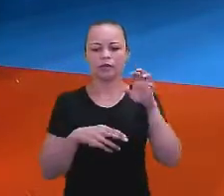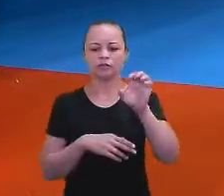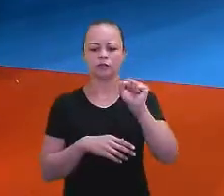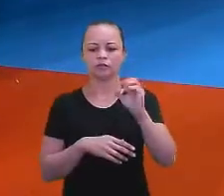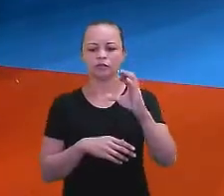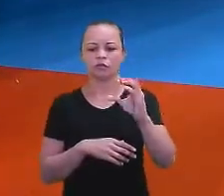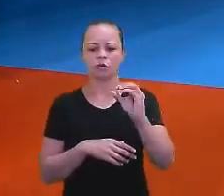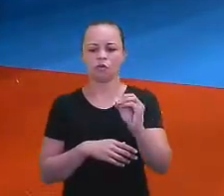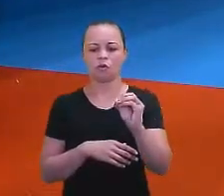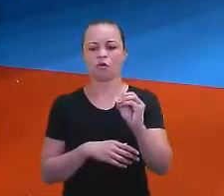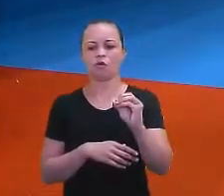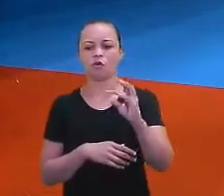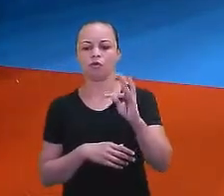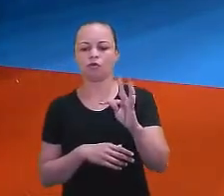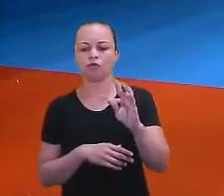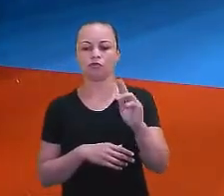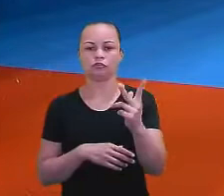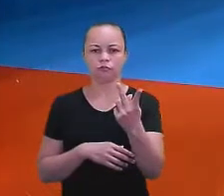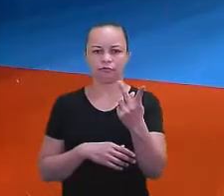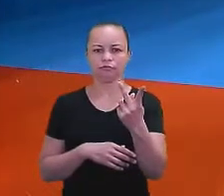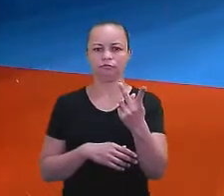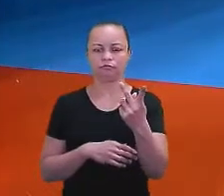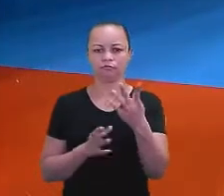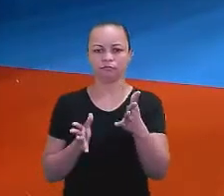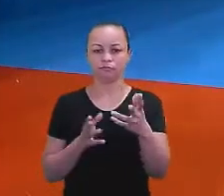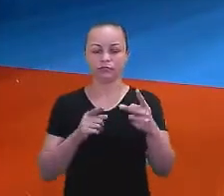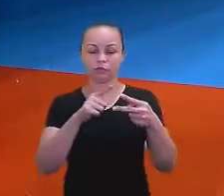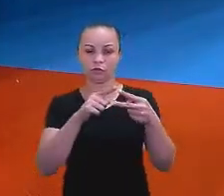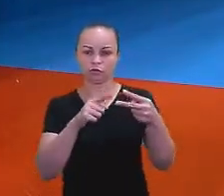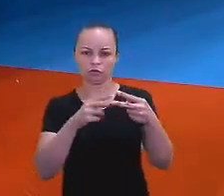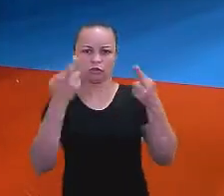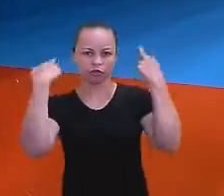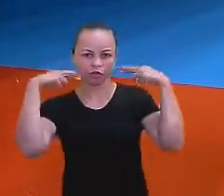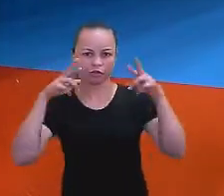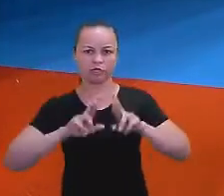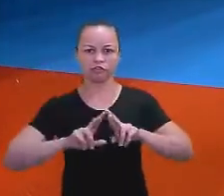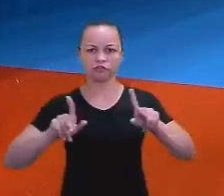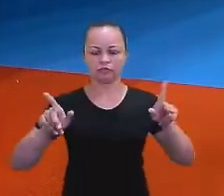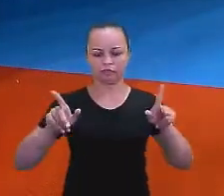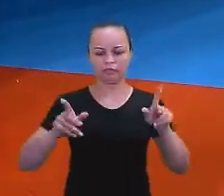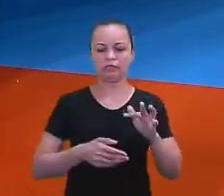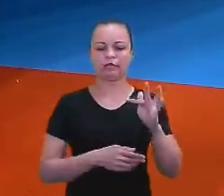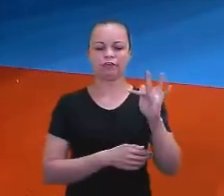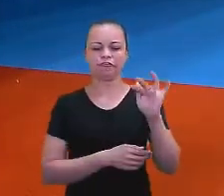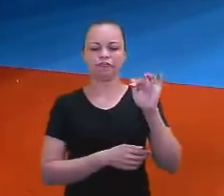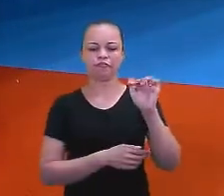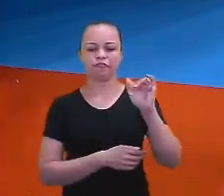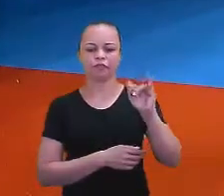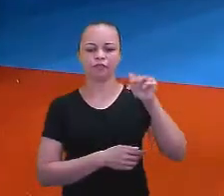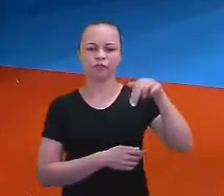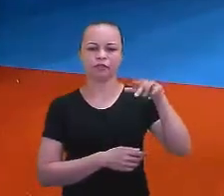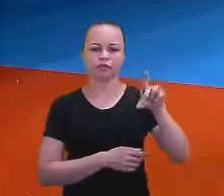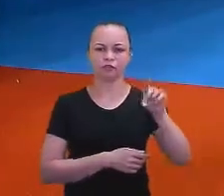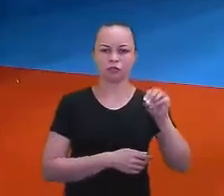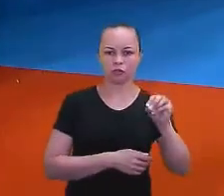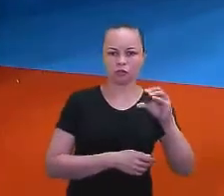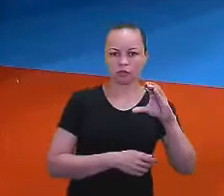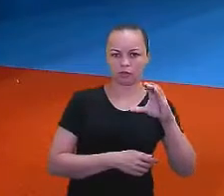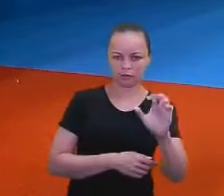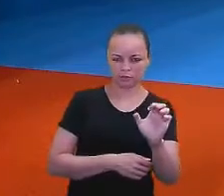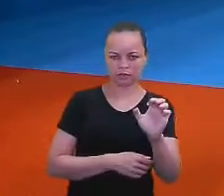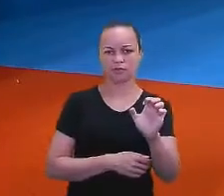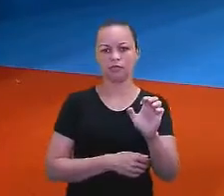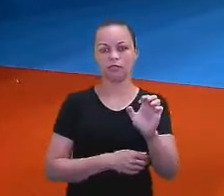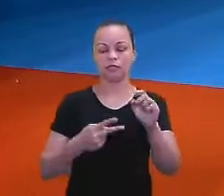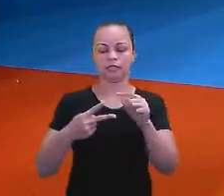tá? Então são duas espécies diferentes, tá? Tá lá a chamada Findorce e a Scott Blackface,